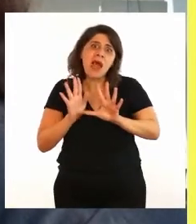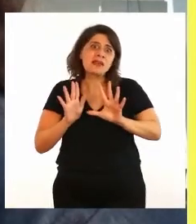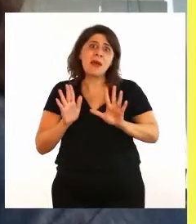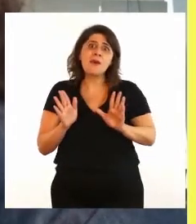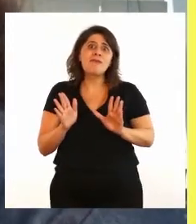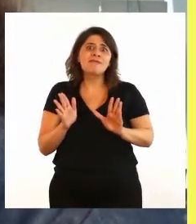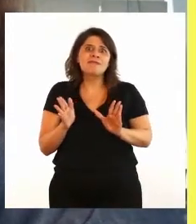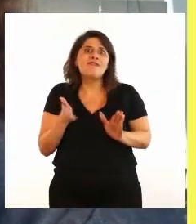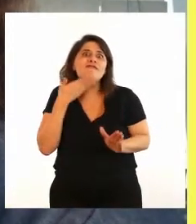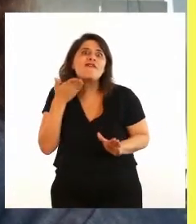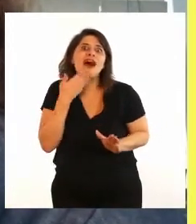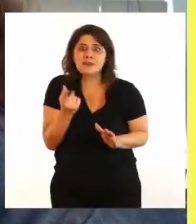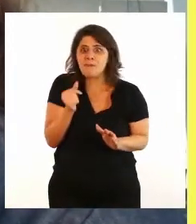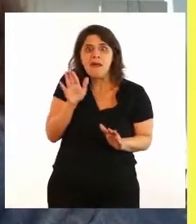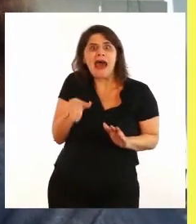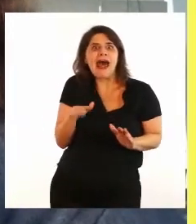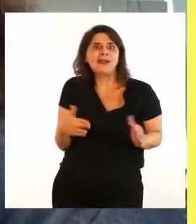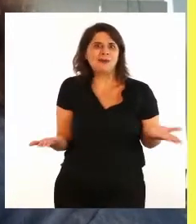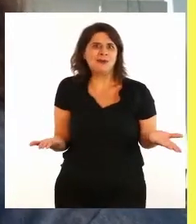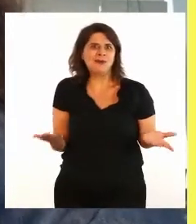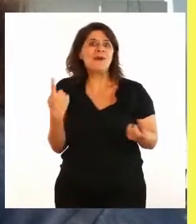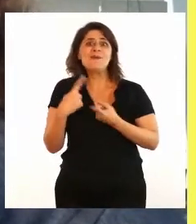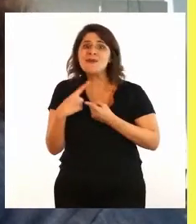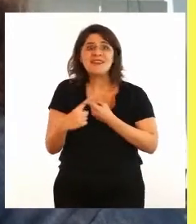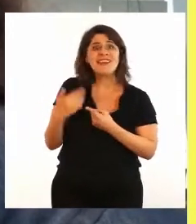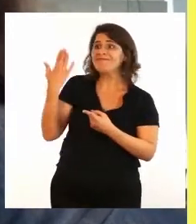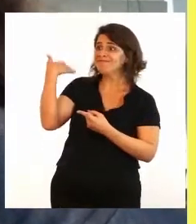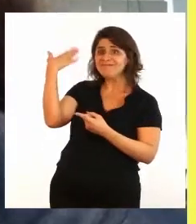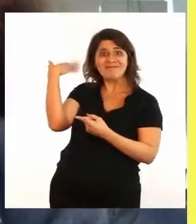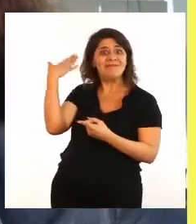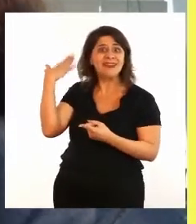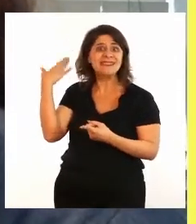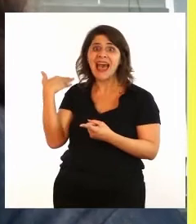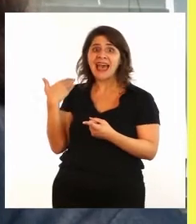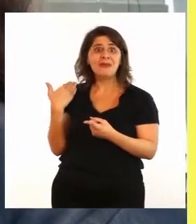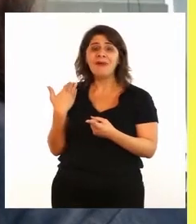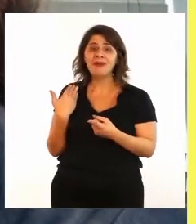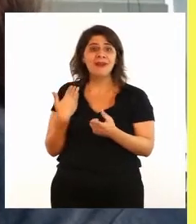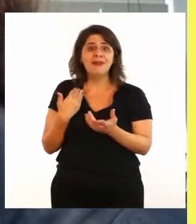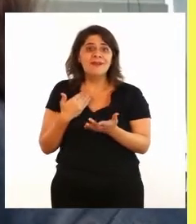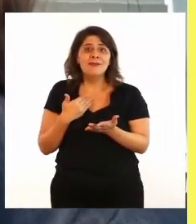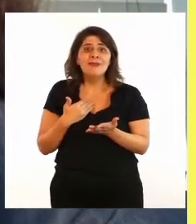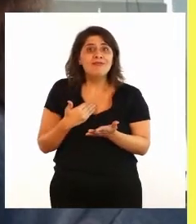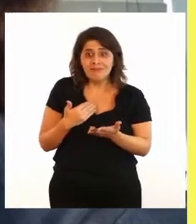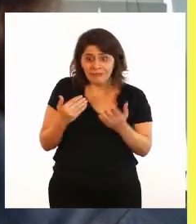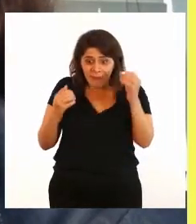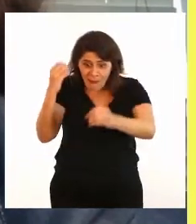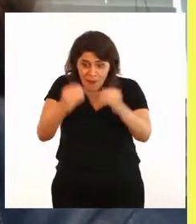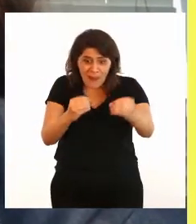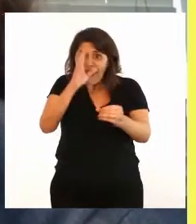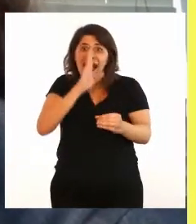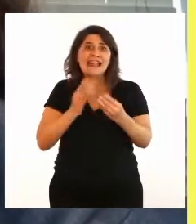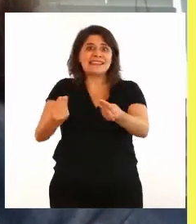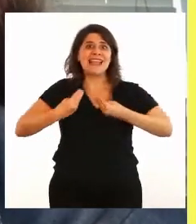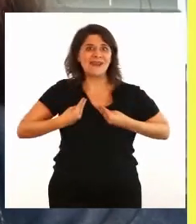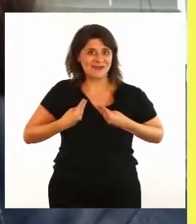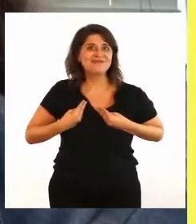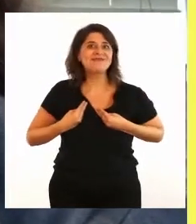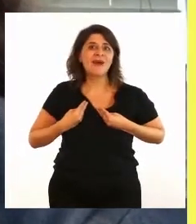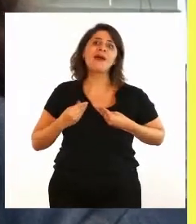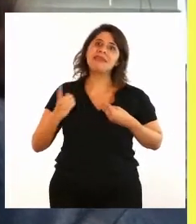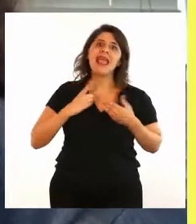começo, porque tem meteoritos tão antigo quanto o sistema solar, que não houve nenhuma modificação, quanto outros que